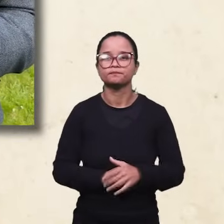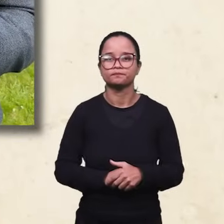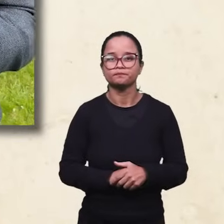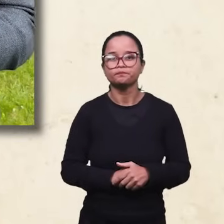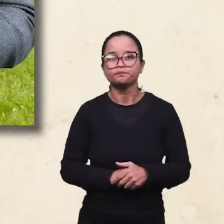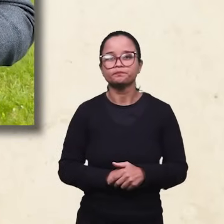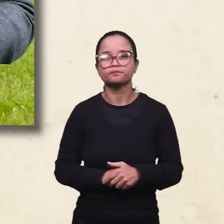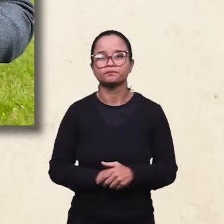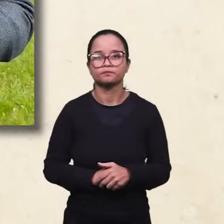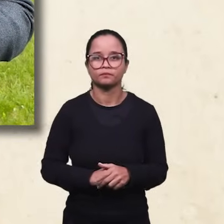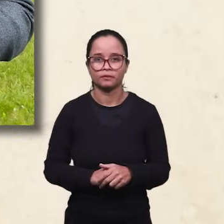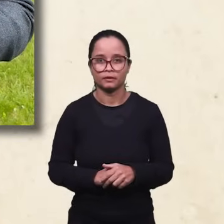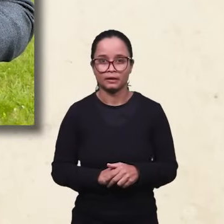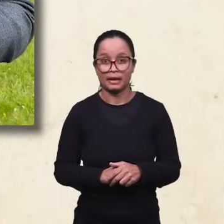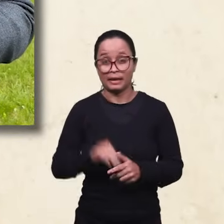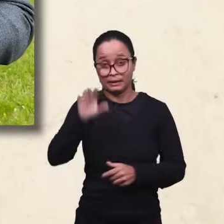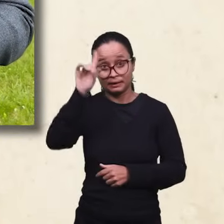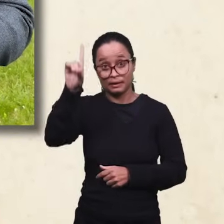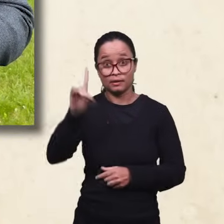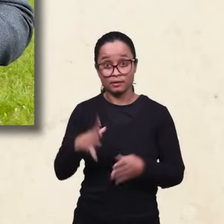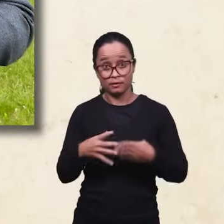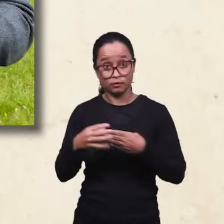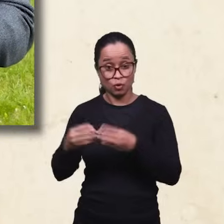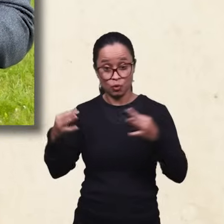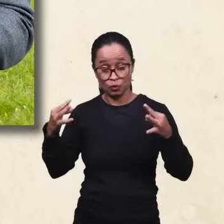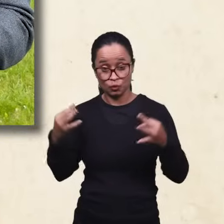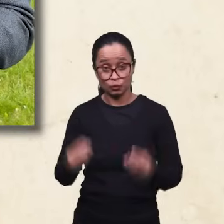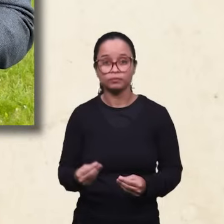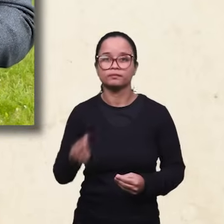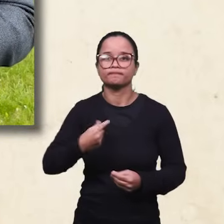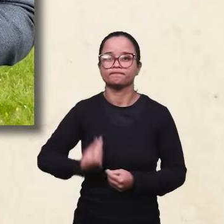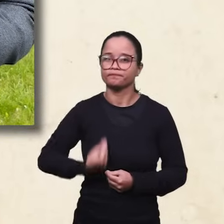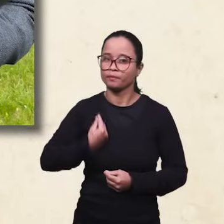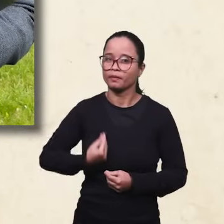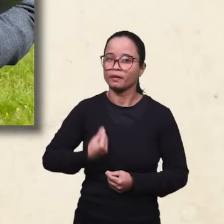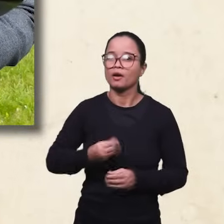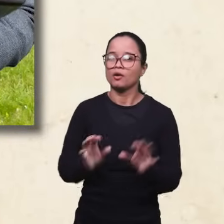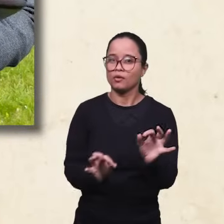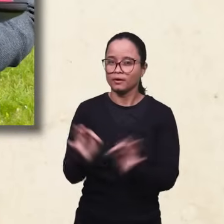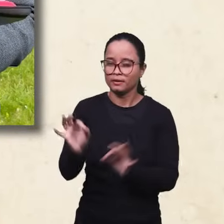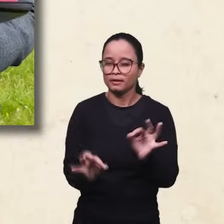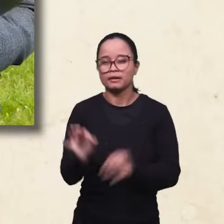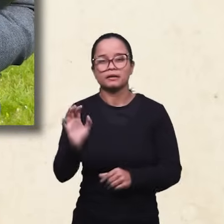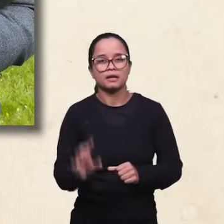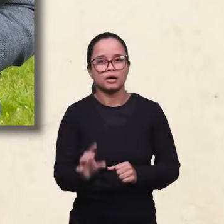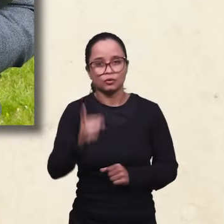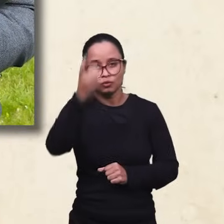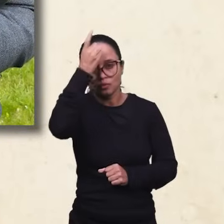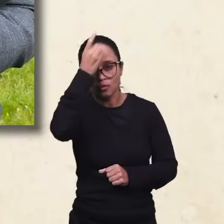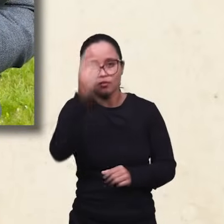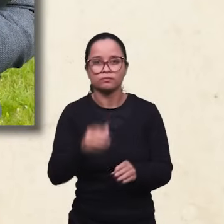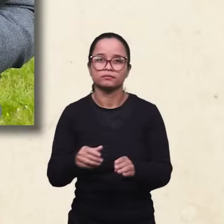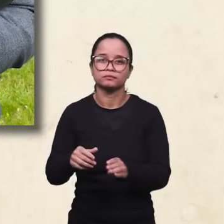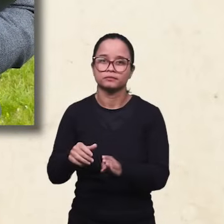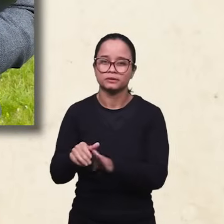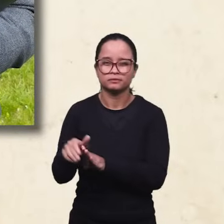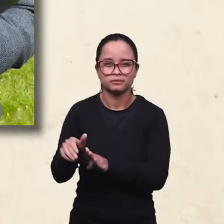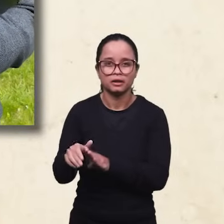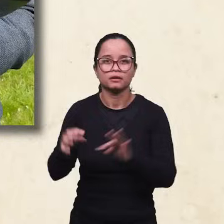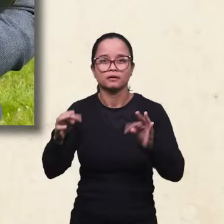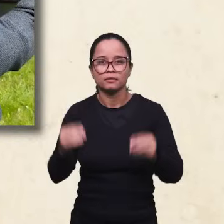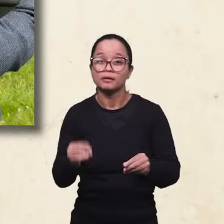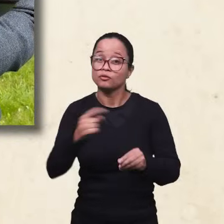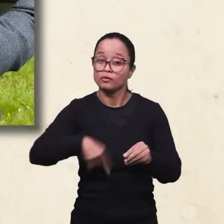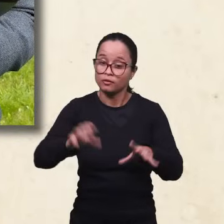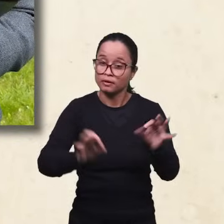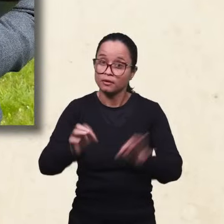ele dirige os nossos passos, ele orienta através dos dons, através da oração, mas o planejamento